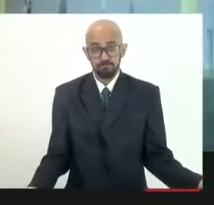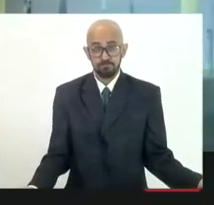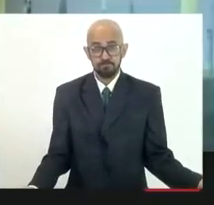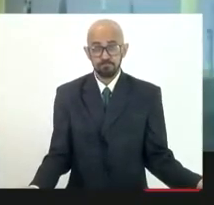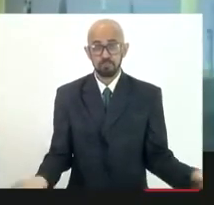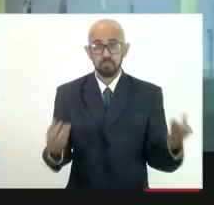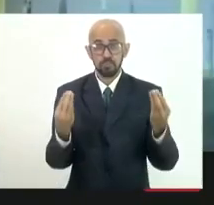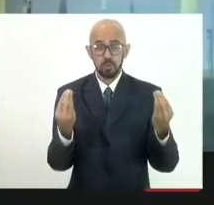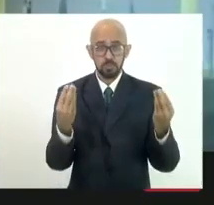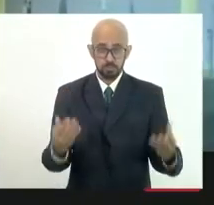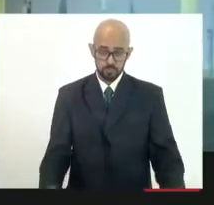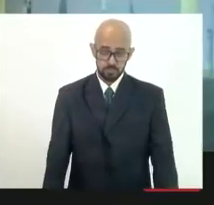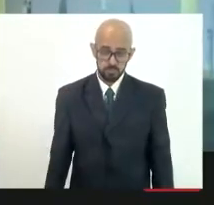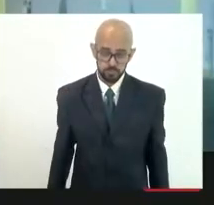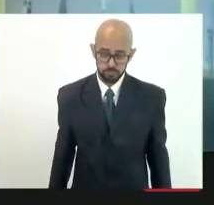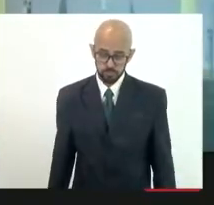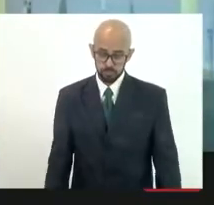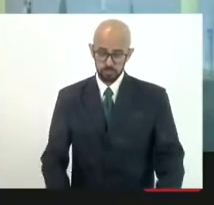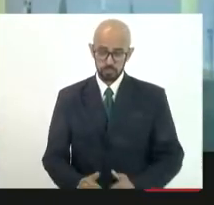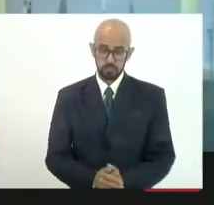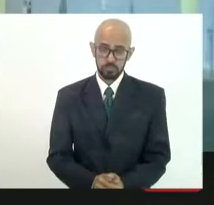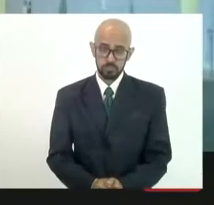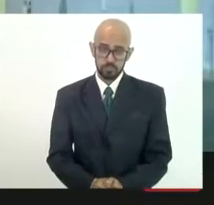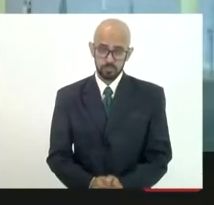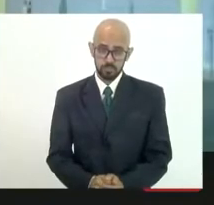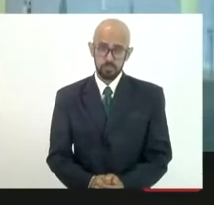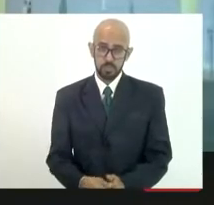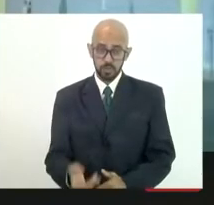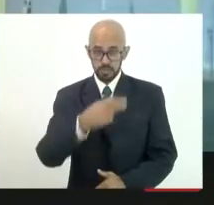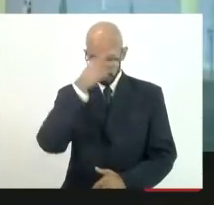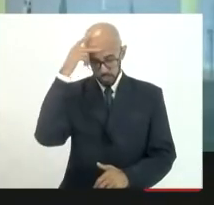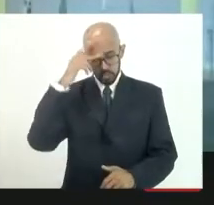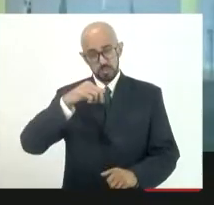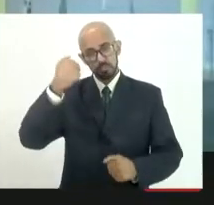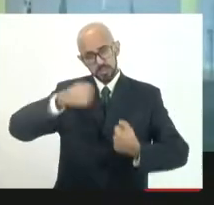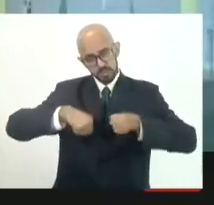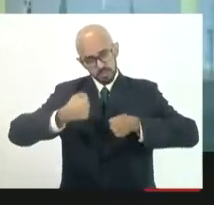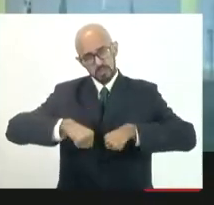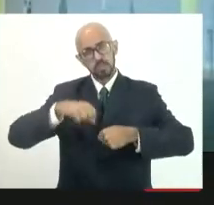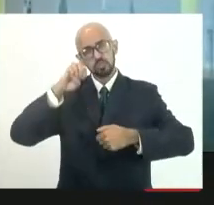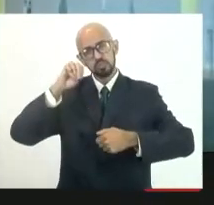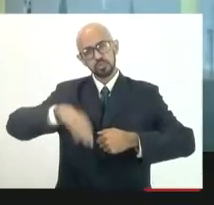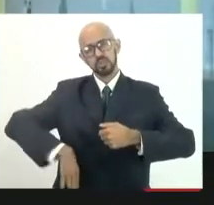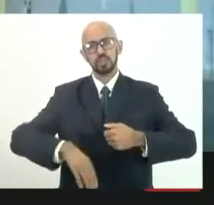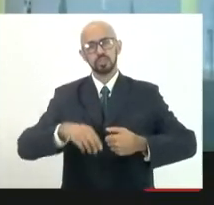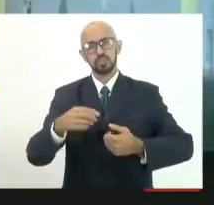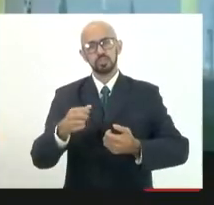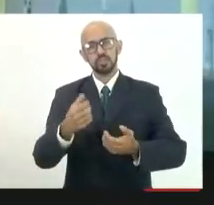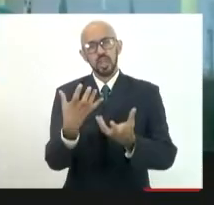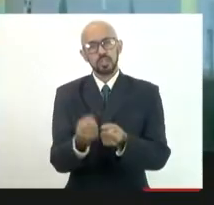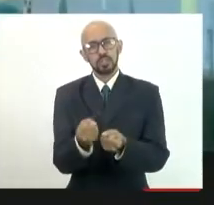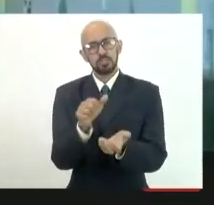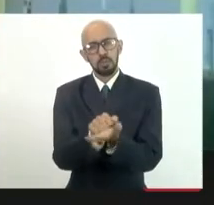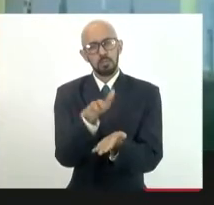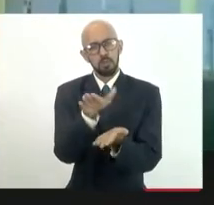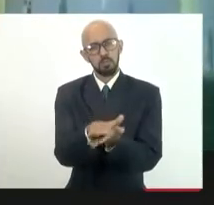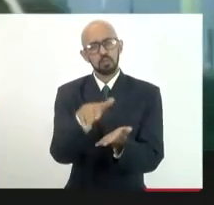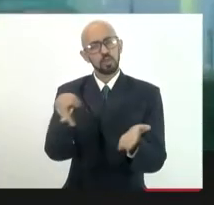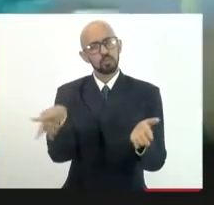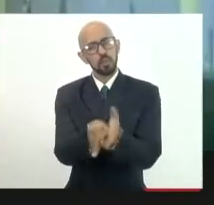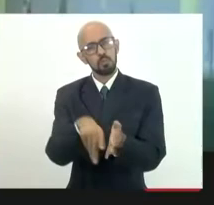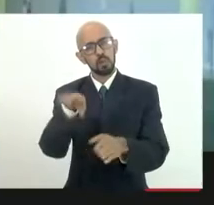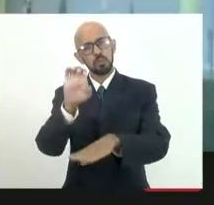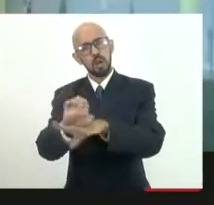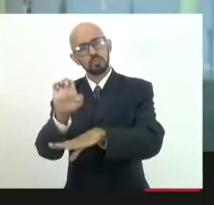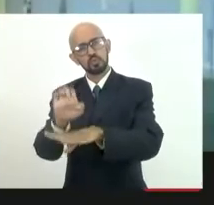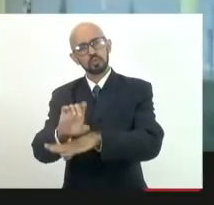tempo. Então, essas pessoas têm que sim ser indenizadas. Indenizadas por quê? Pelo Estado que não acolheu,